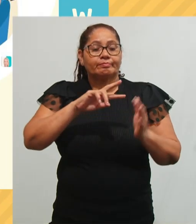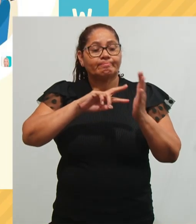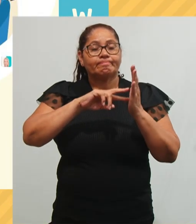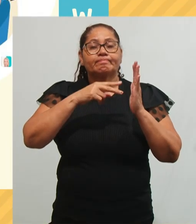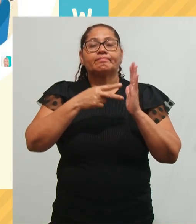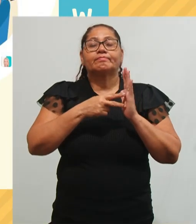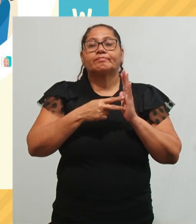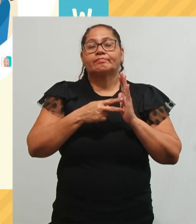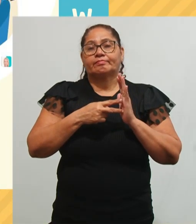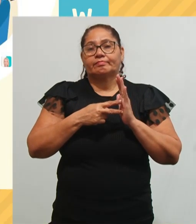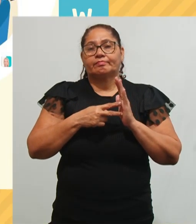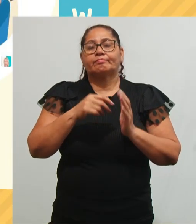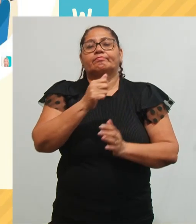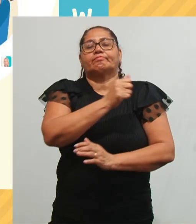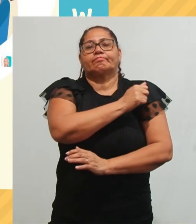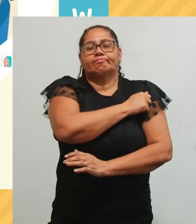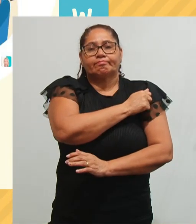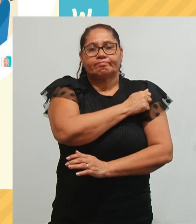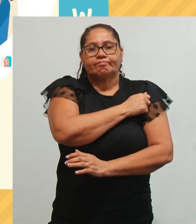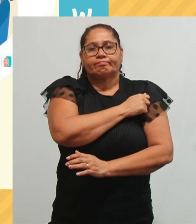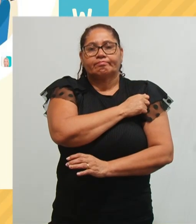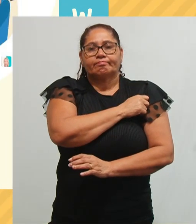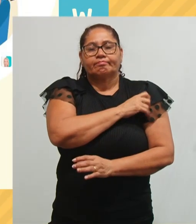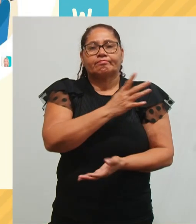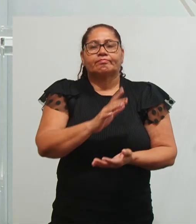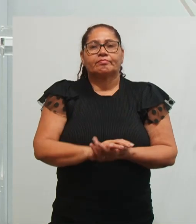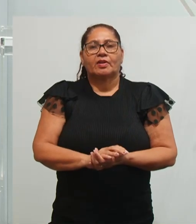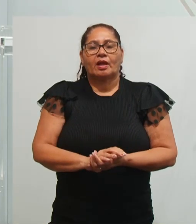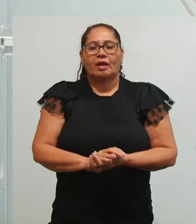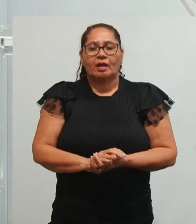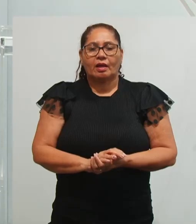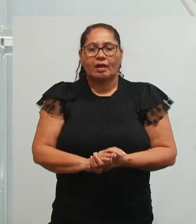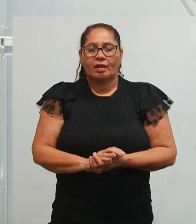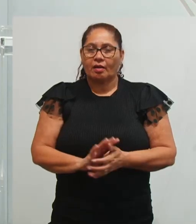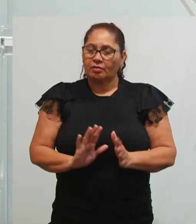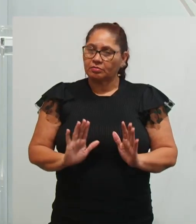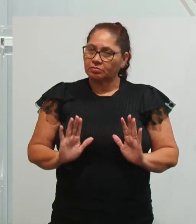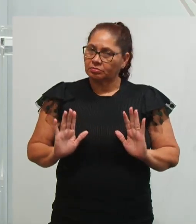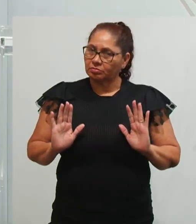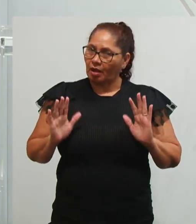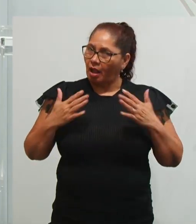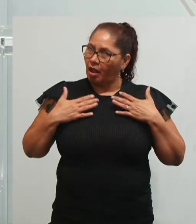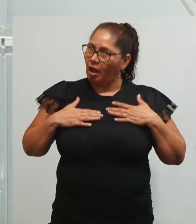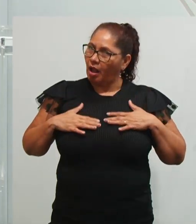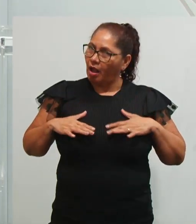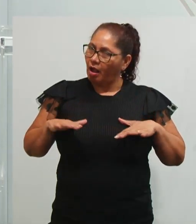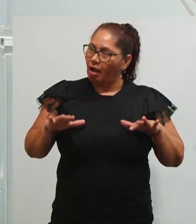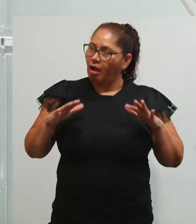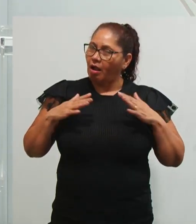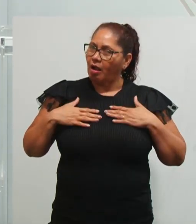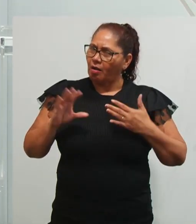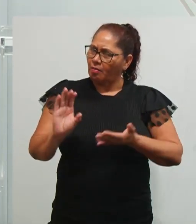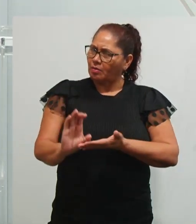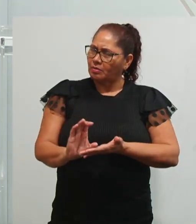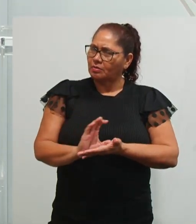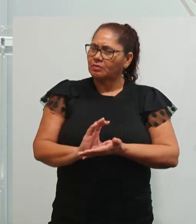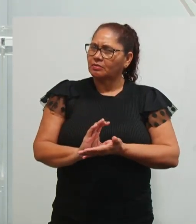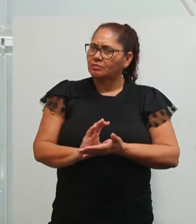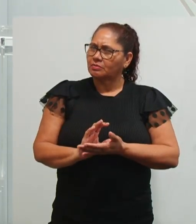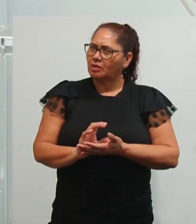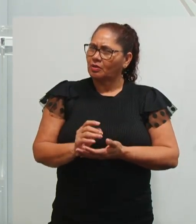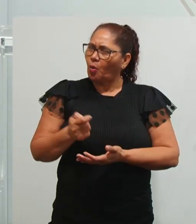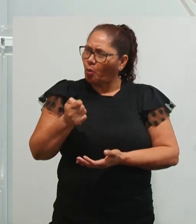será para ele. Diversifique a sua carteira. Não estamos falando de investimentos. Quase isso,